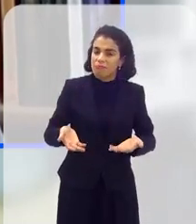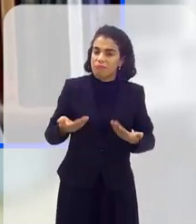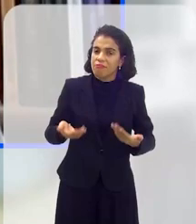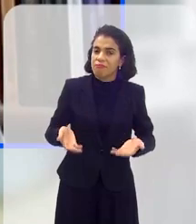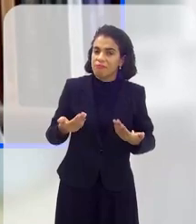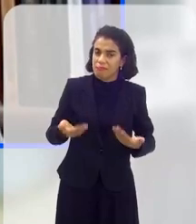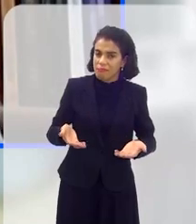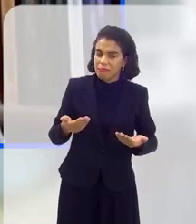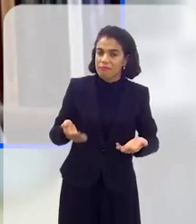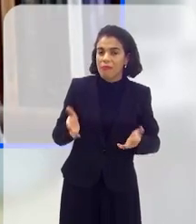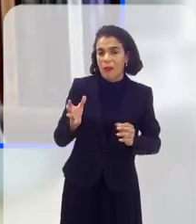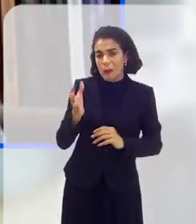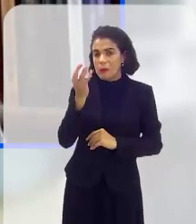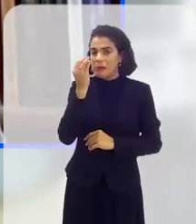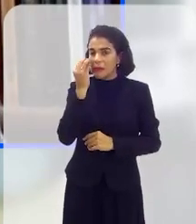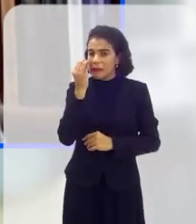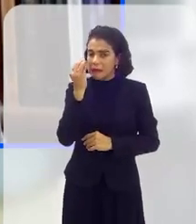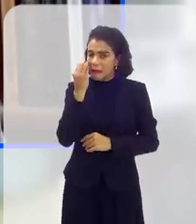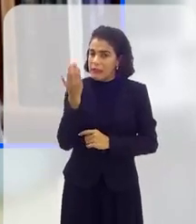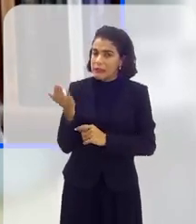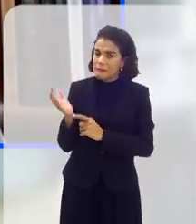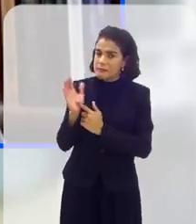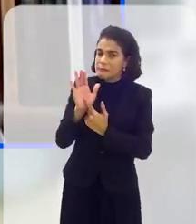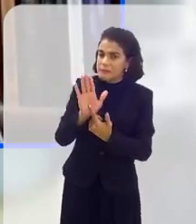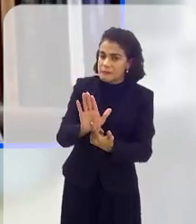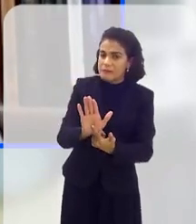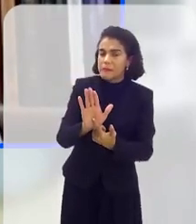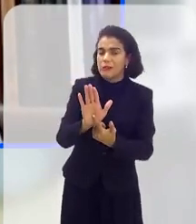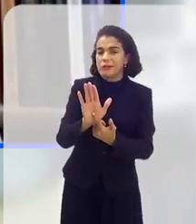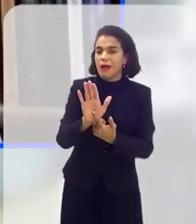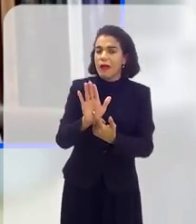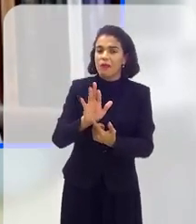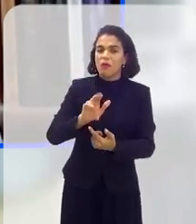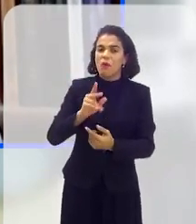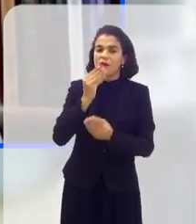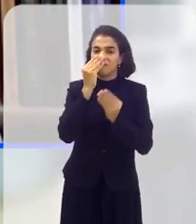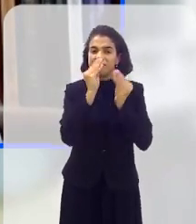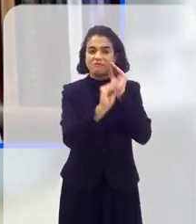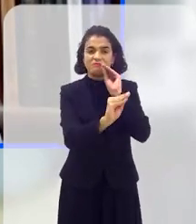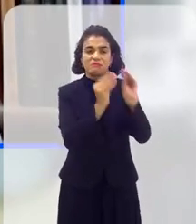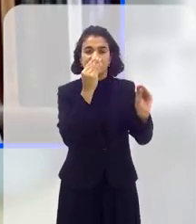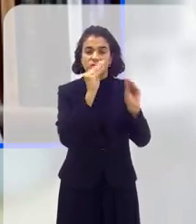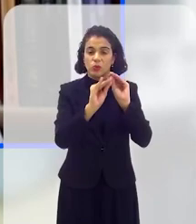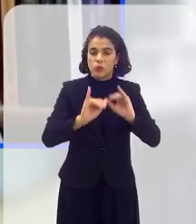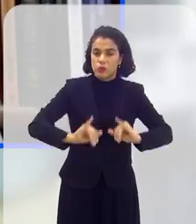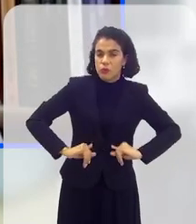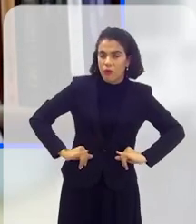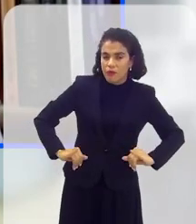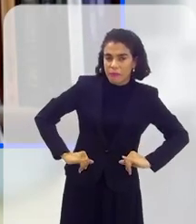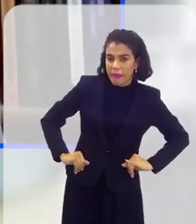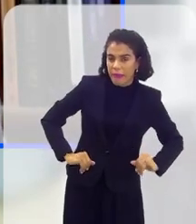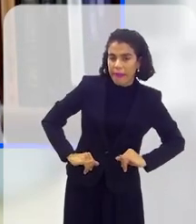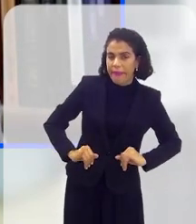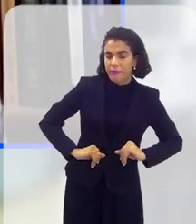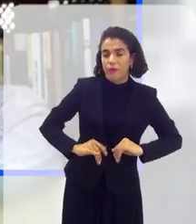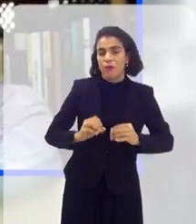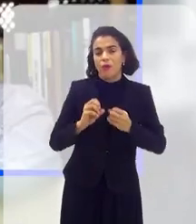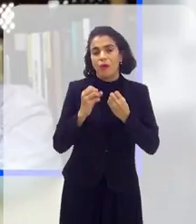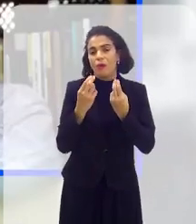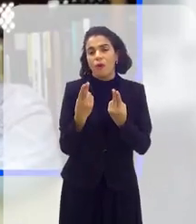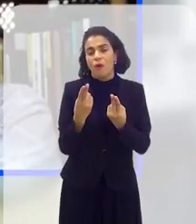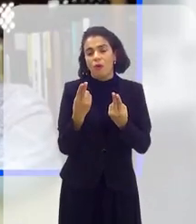leveza. Eu tentei transmitir não menosprezando o sofrimento de